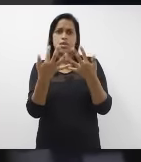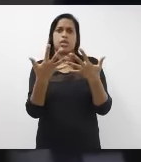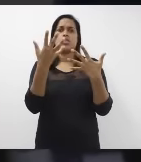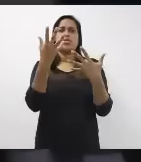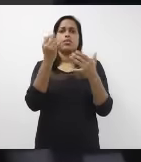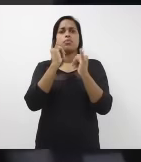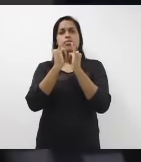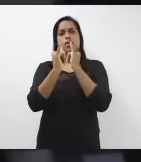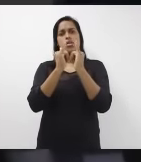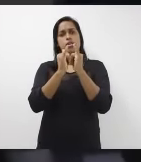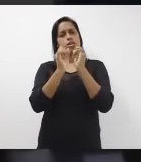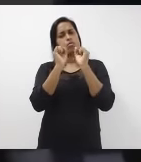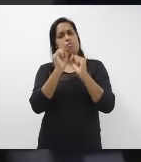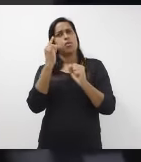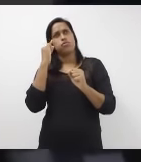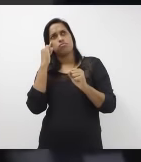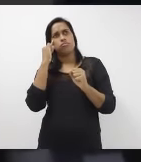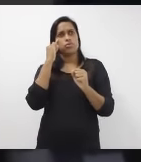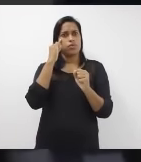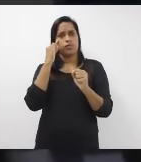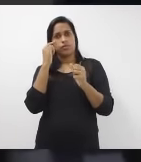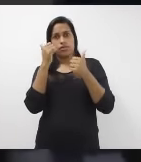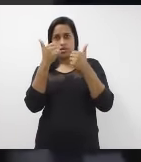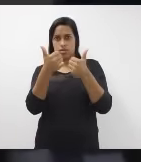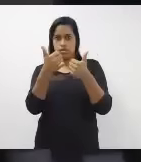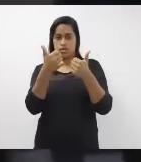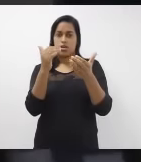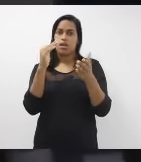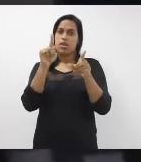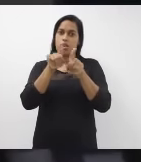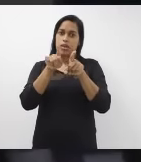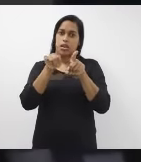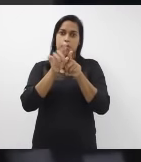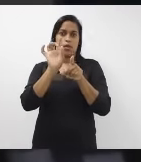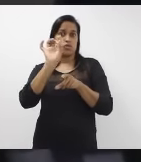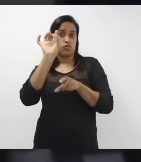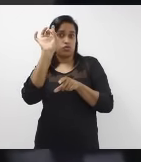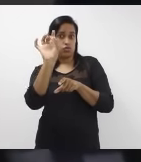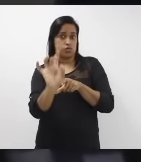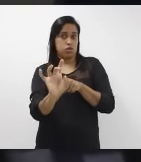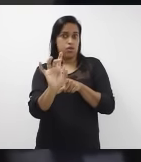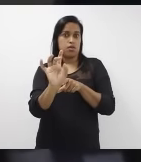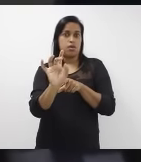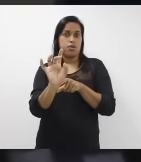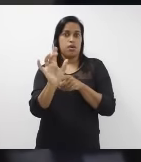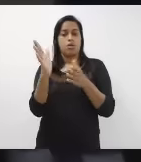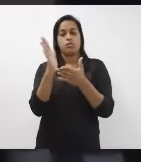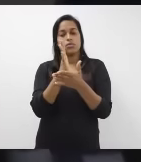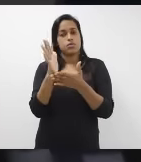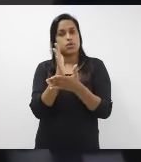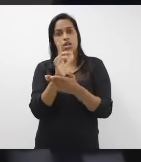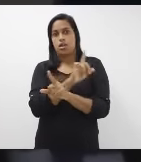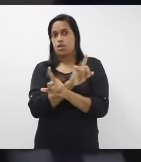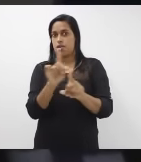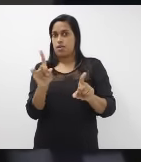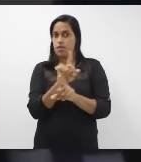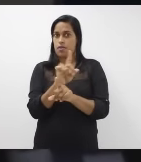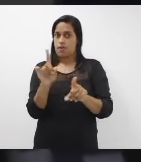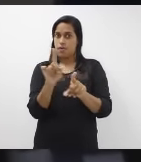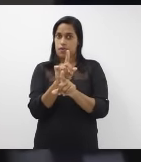virtual para que a gente possa tirar suas dúvidas. Mais uma vez ressalto que não fiquem apenas atrelados ao livro que está no